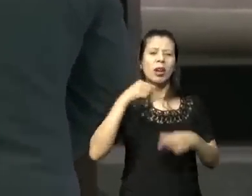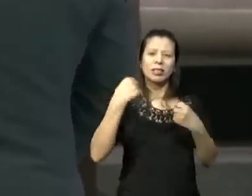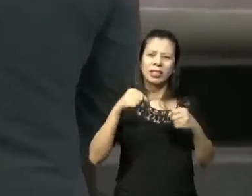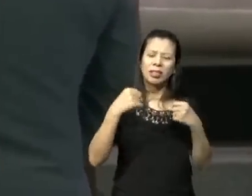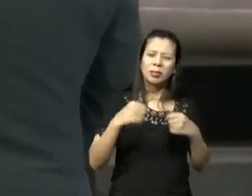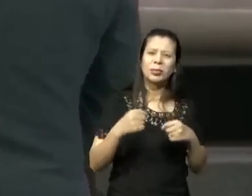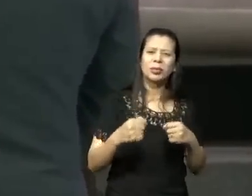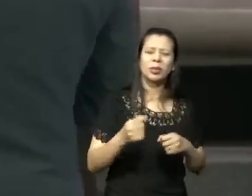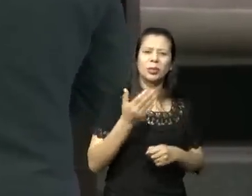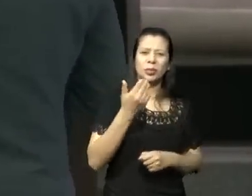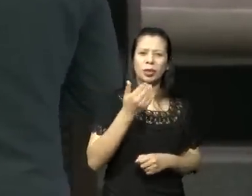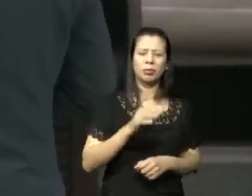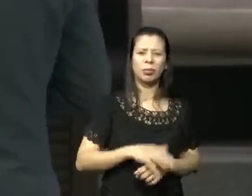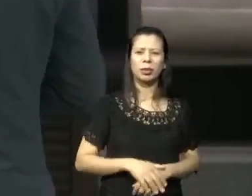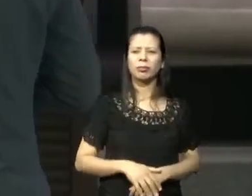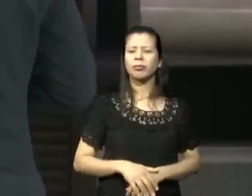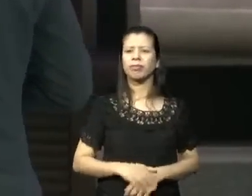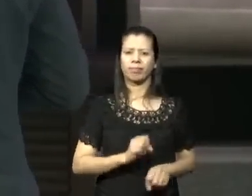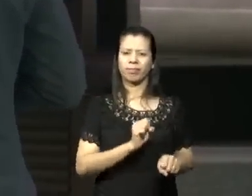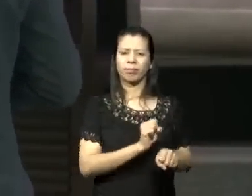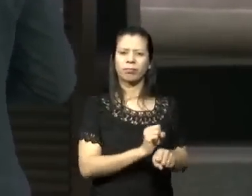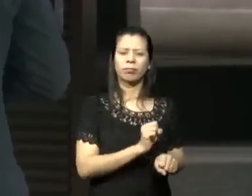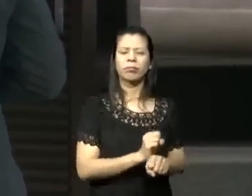mas eu quero que você venha aqui